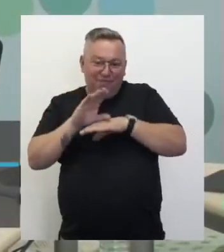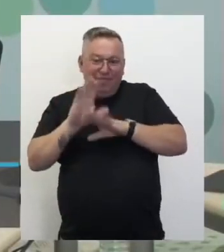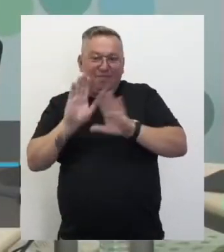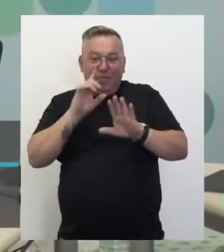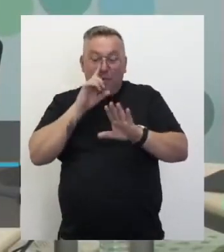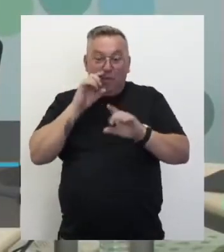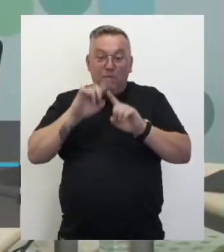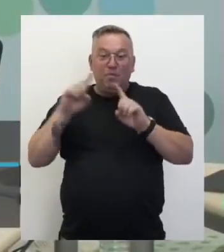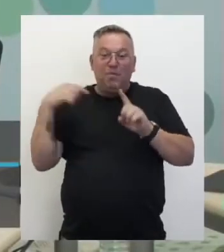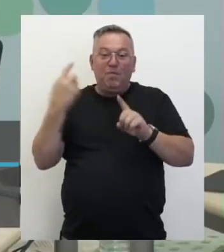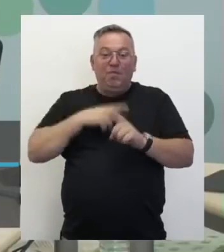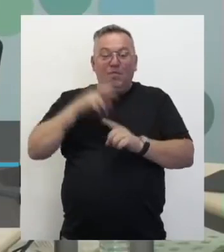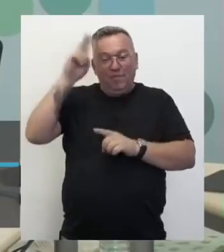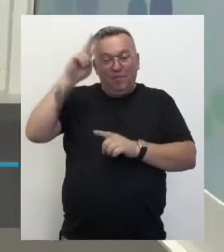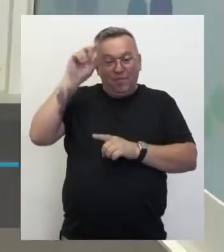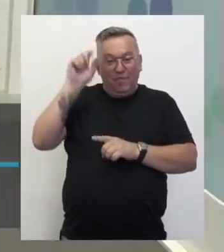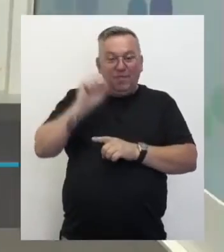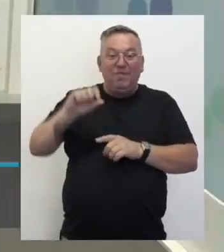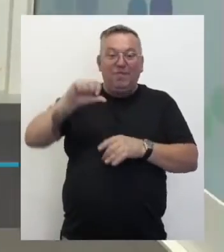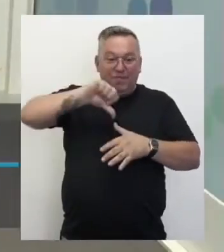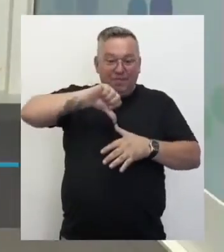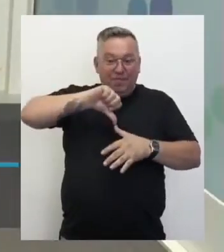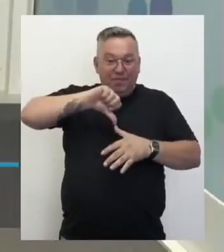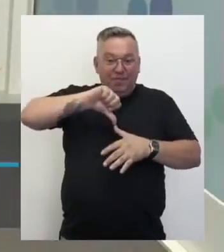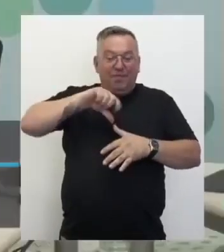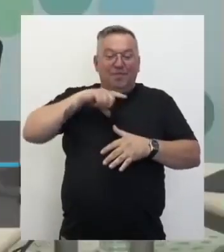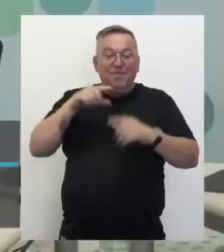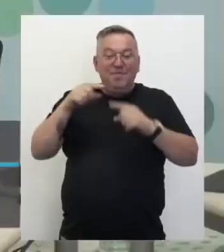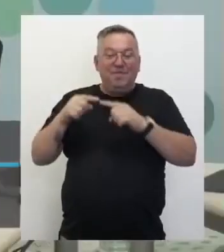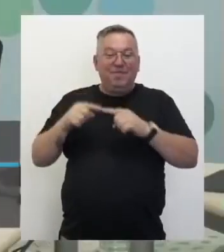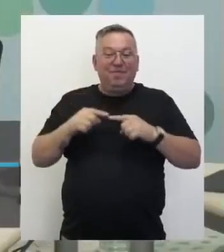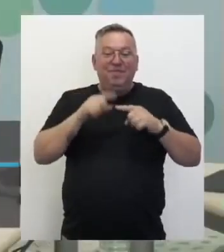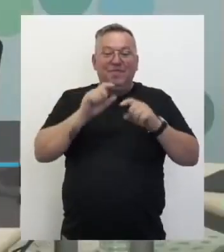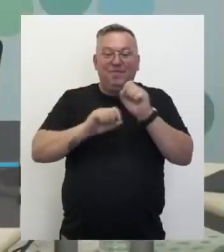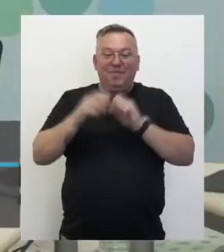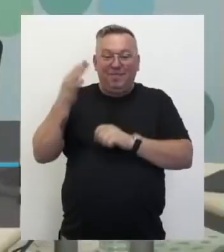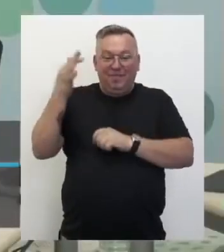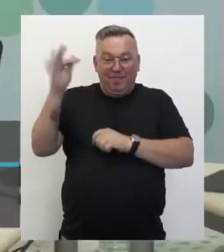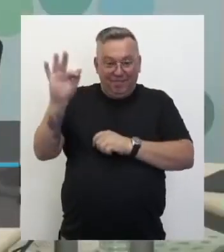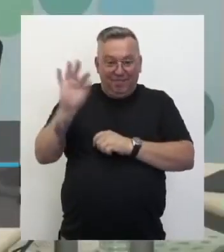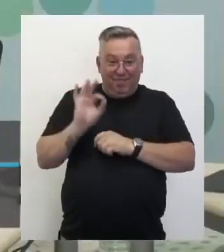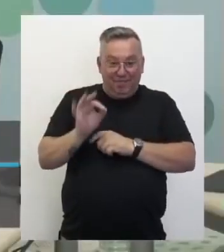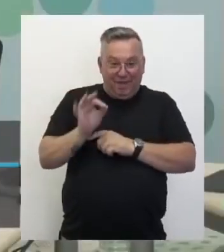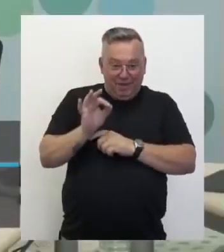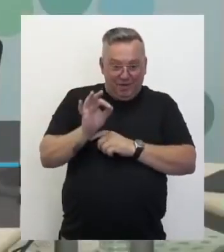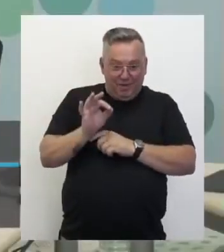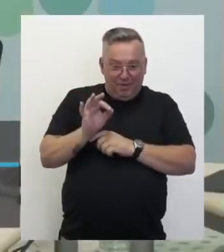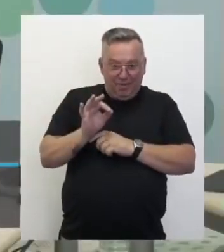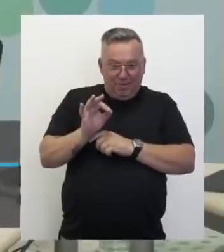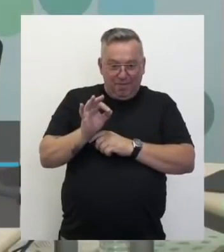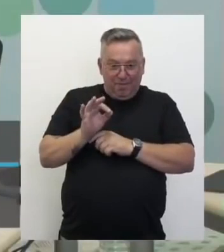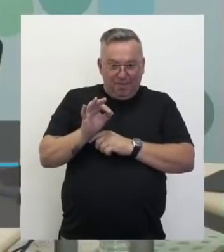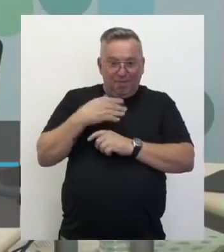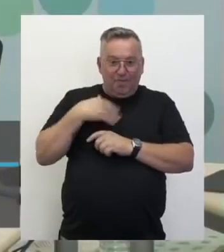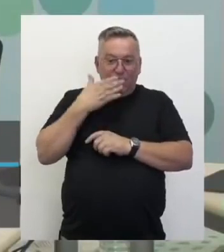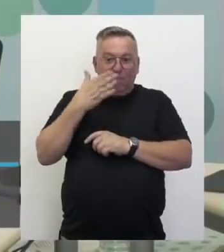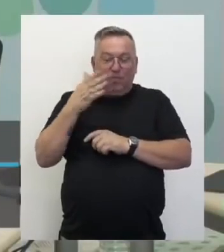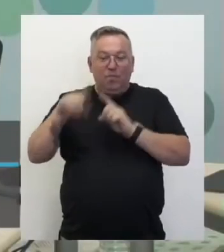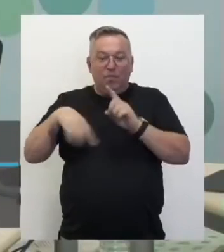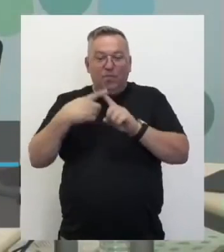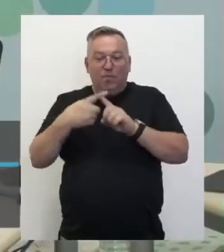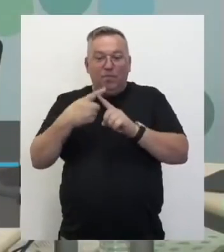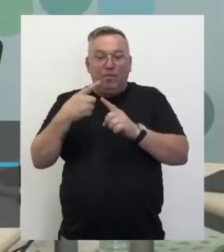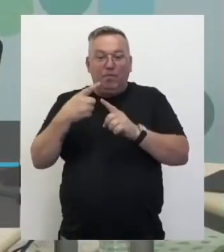Mas nós temos que lembrar, né, que a Guiana Francesa está associada à França. Então é importante a gente lembrar. Vou pedir para colocar mais